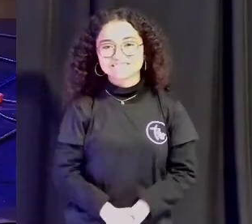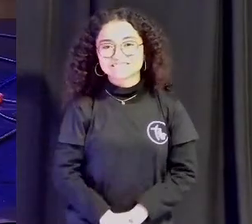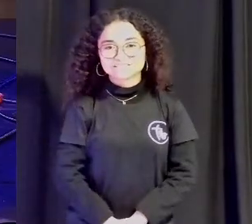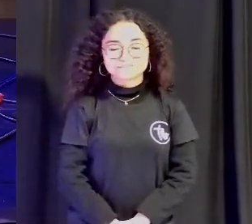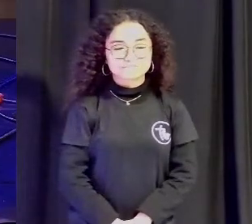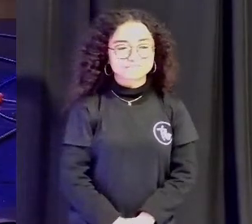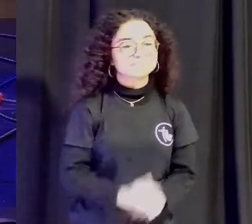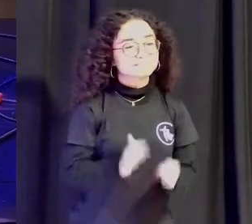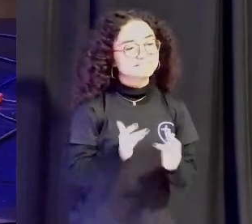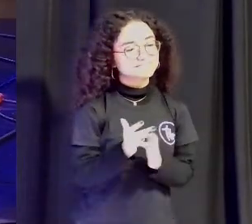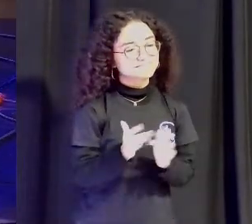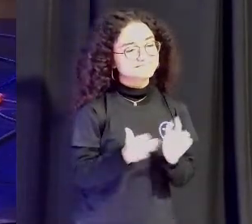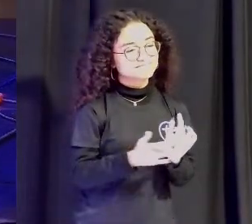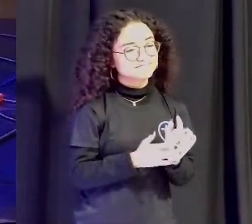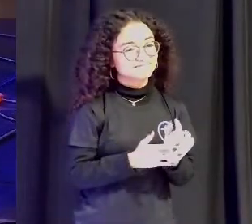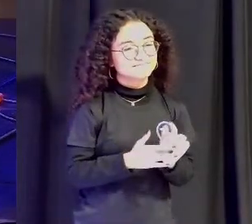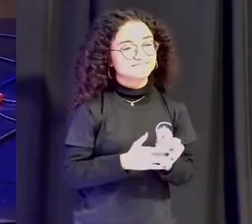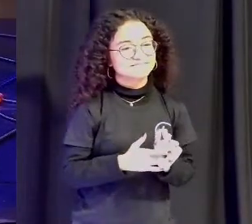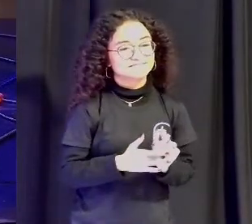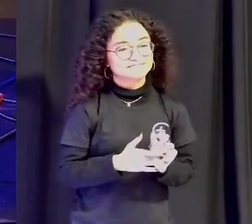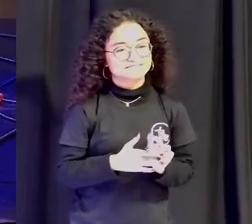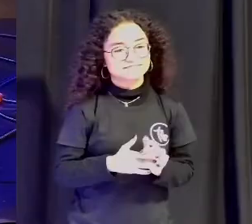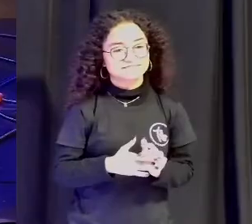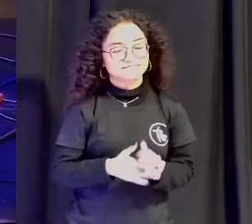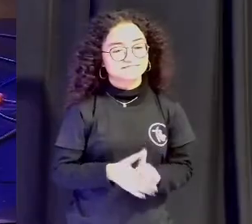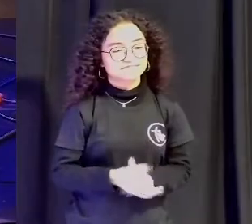Rei Jesus.